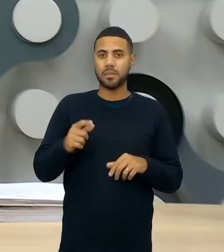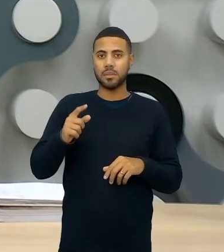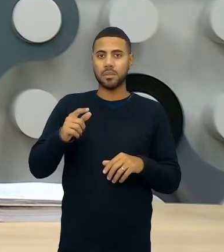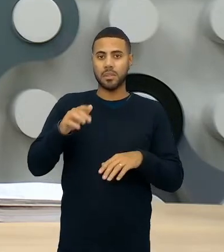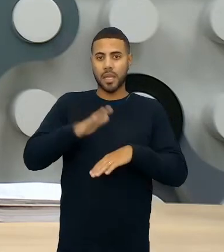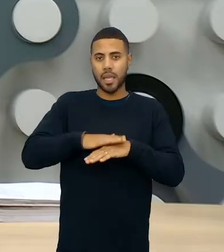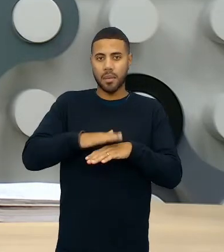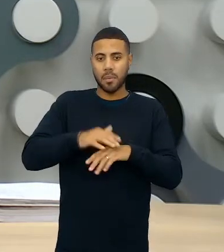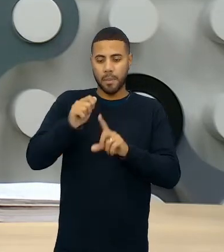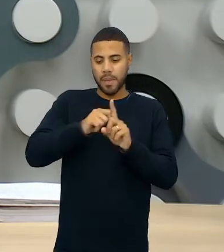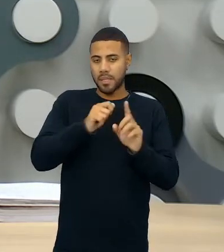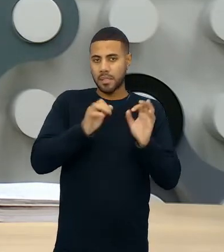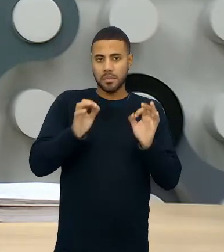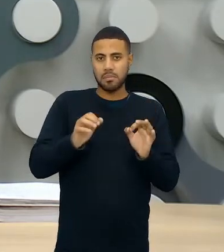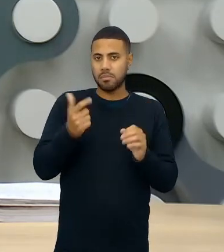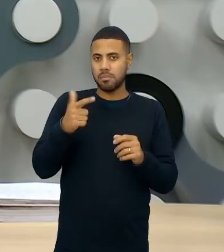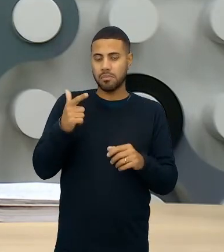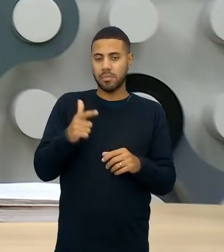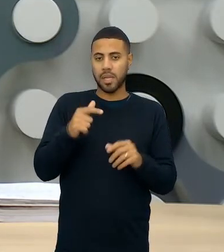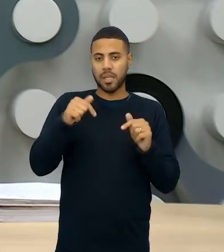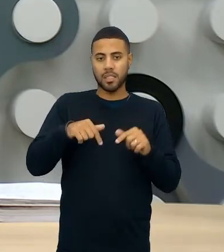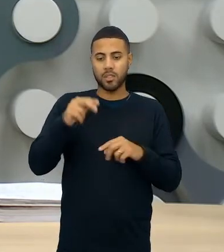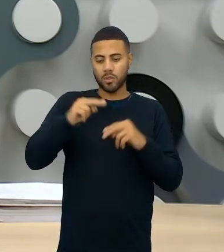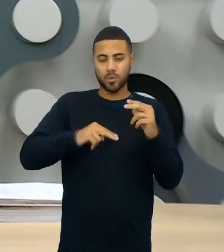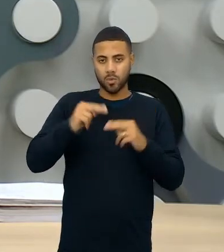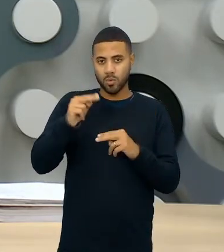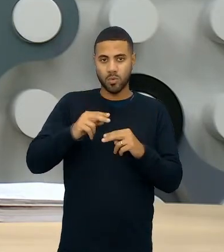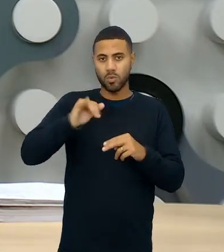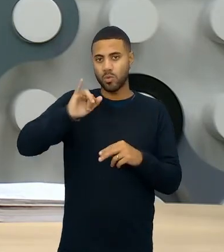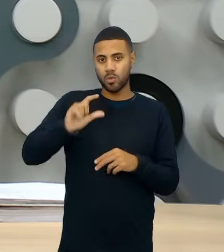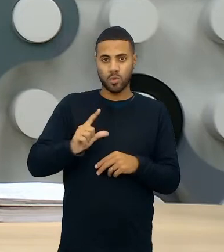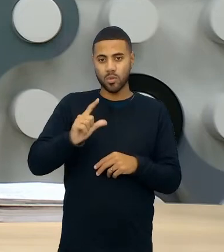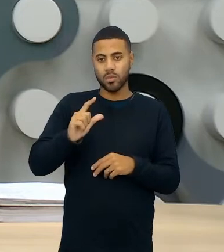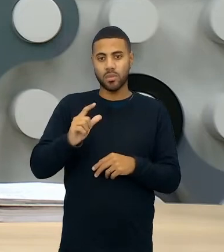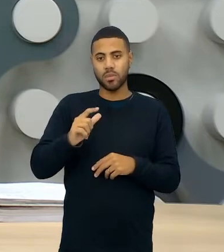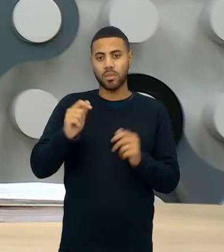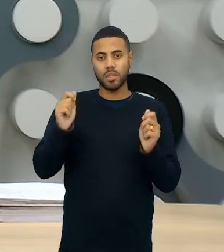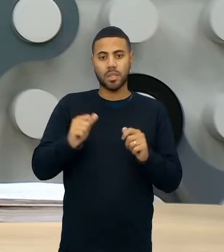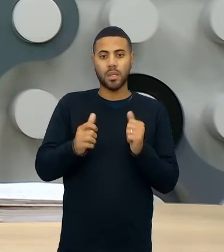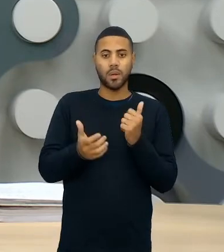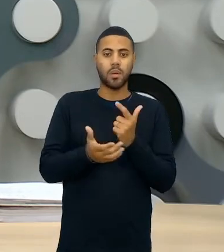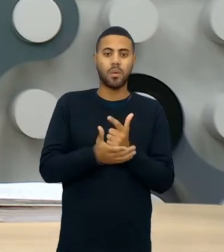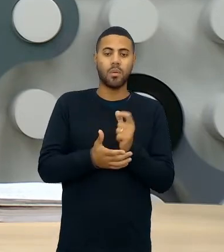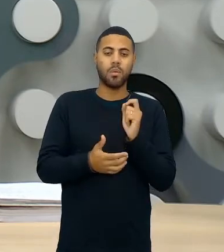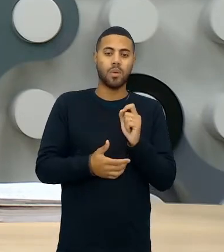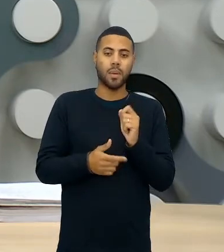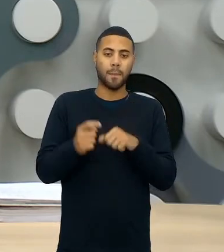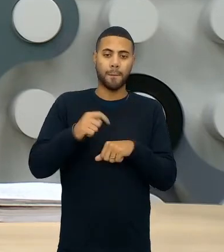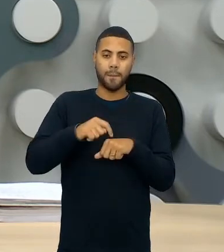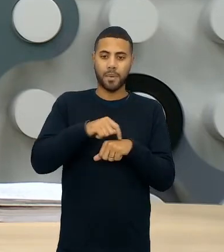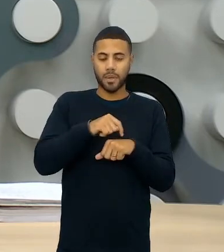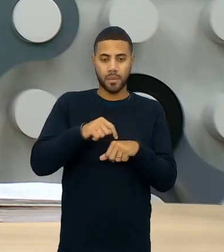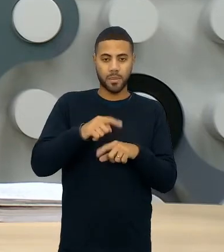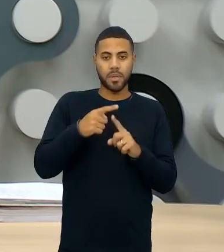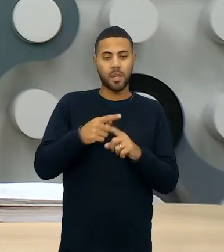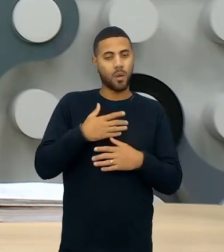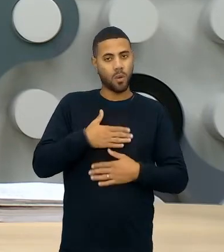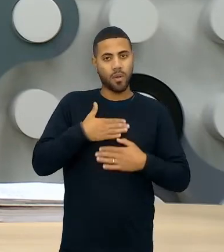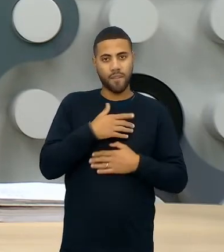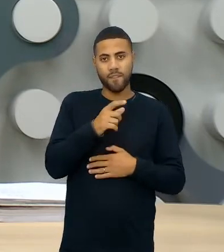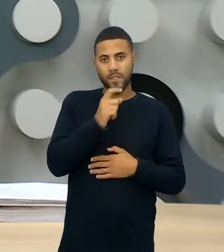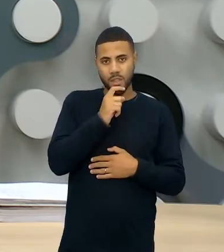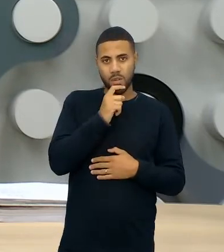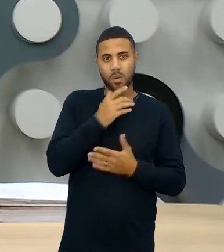seja, no verão, né? Estamos aqui no junho, julho, é uma época excelente para consumir morango porque ele gosta do friozinho, ele está